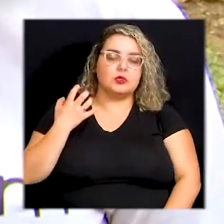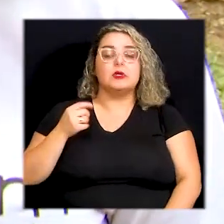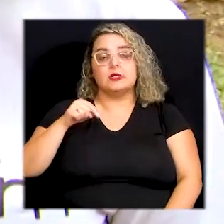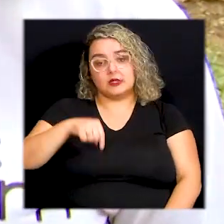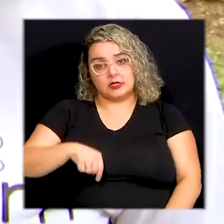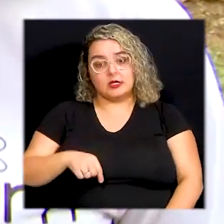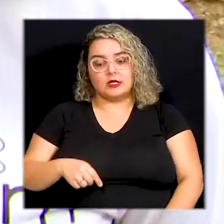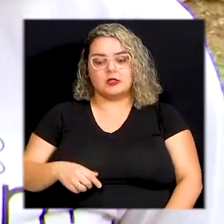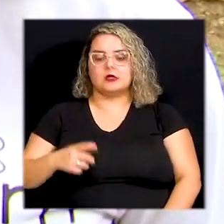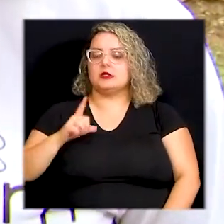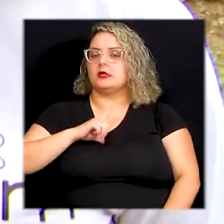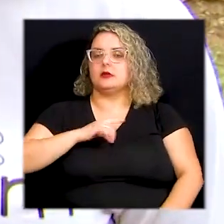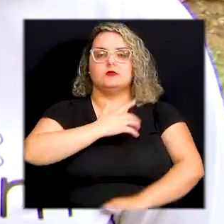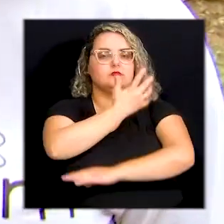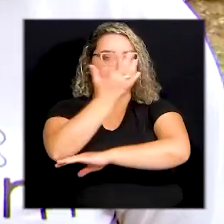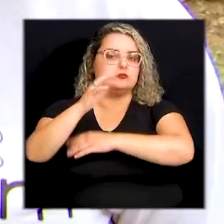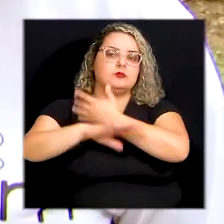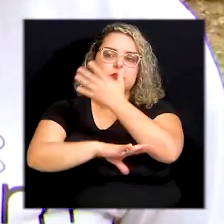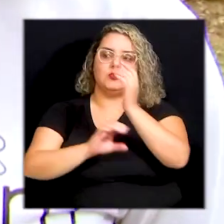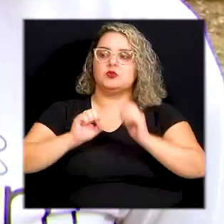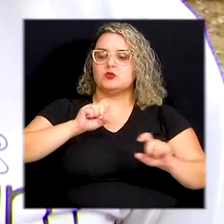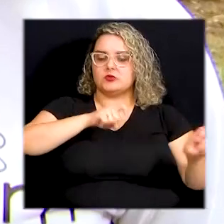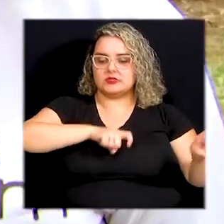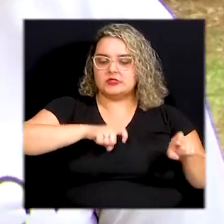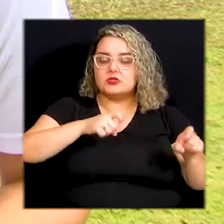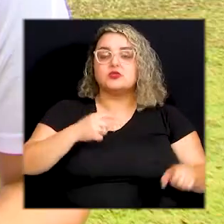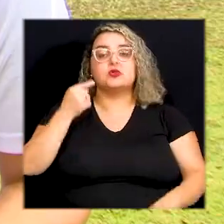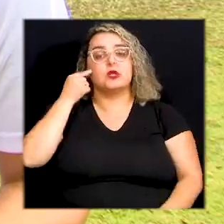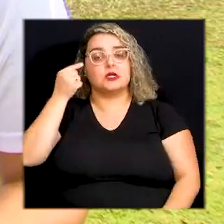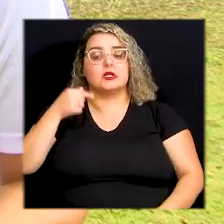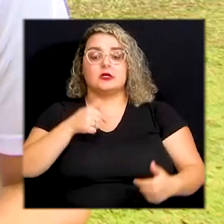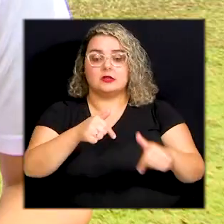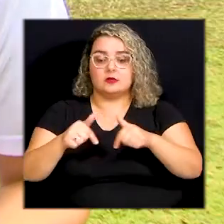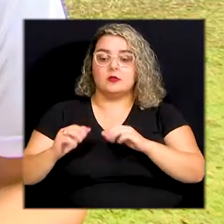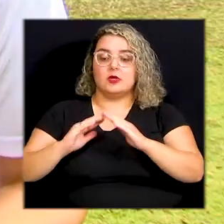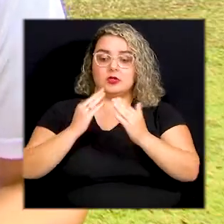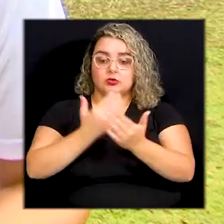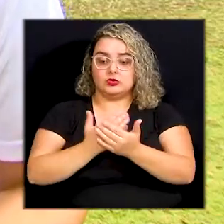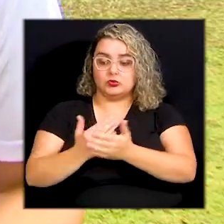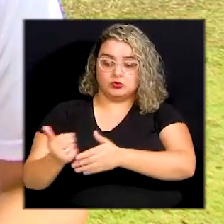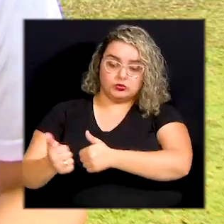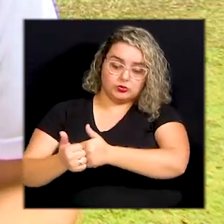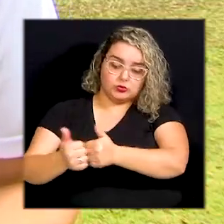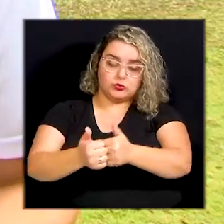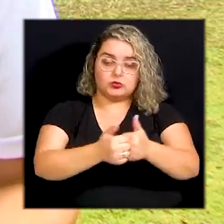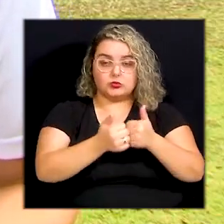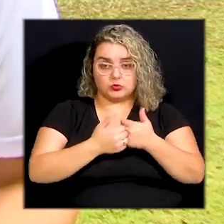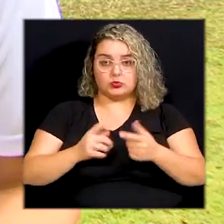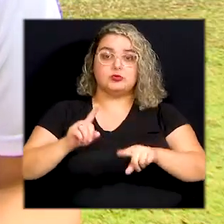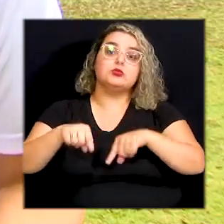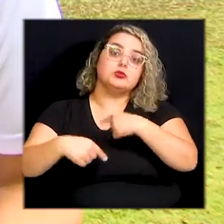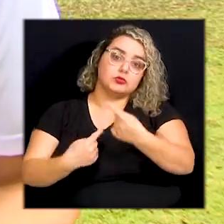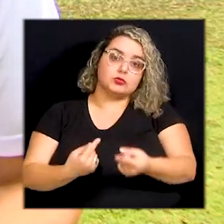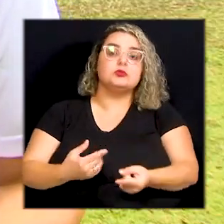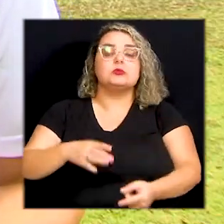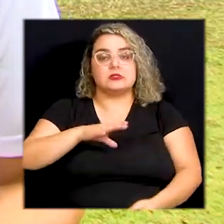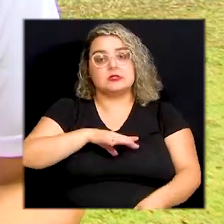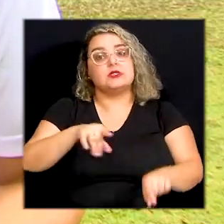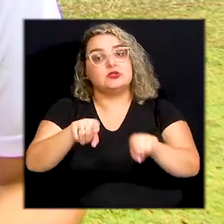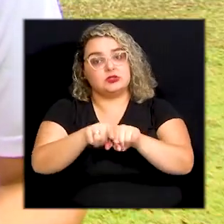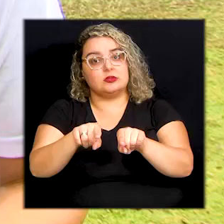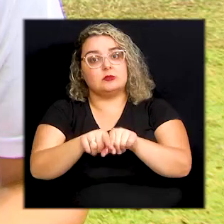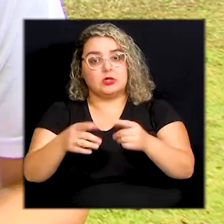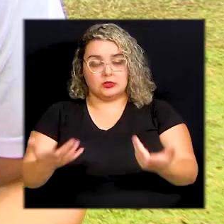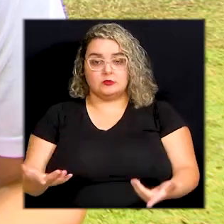abelhas que nós temos aqui mesmo, na mata, no sítio. A ideia é trabalhar com as escolas, né, do entorno e do restante da